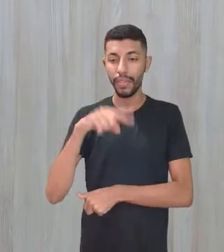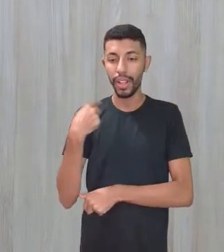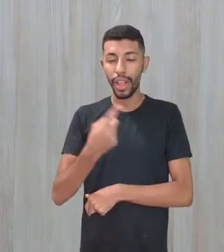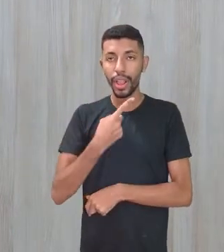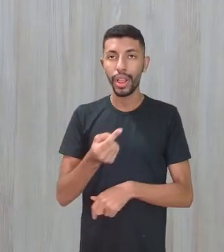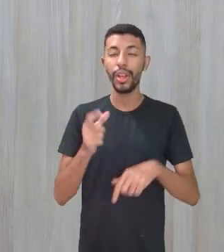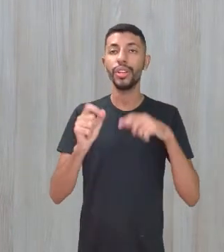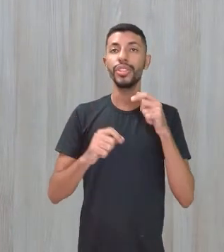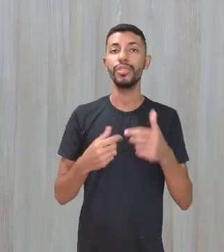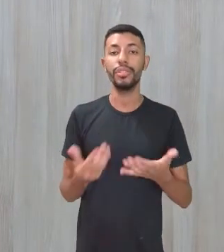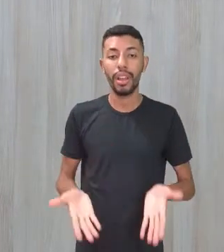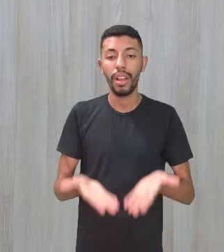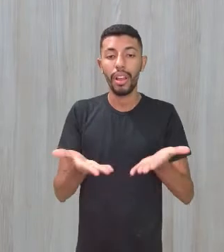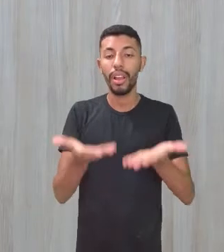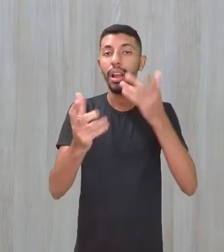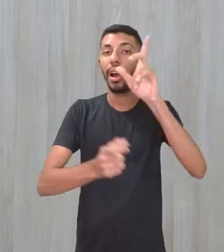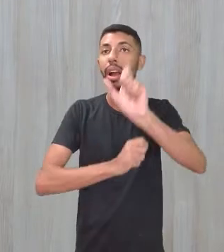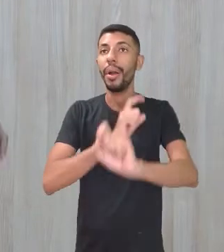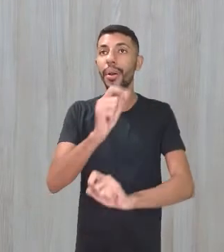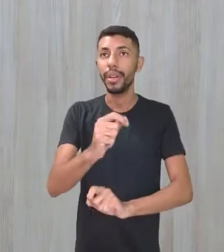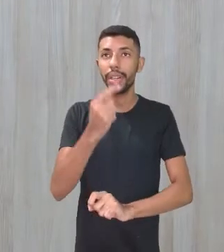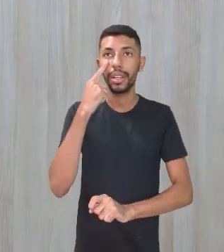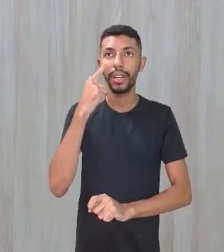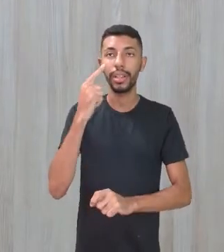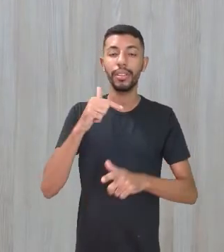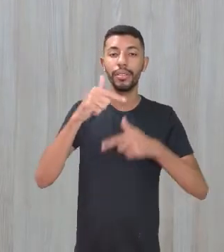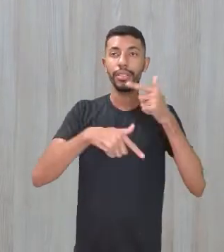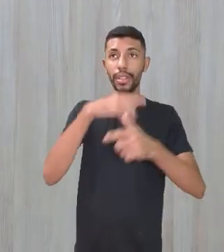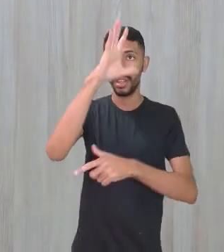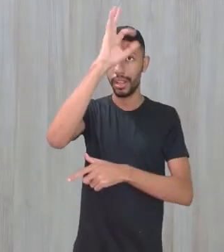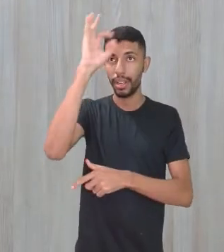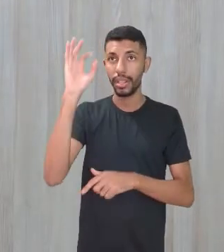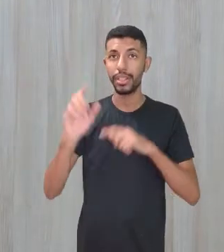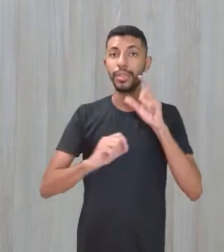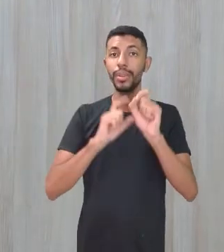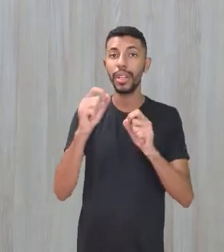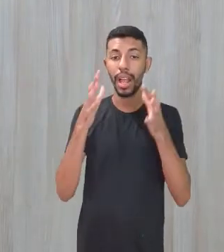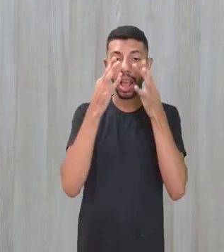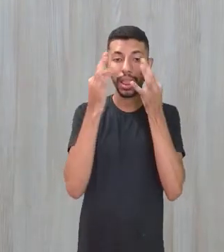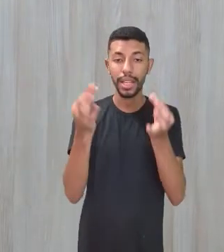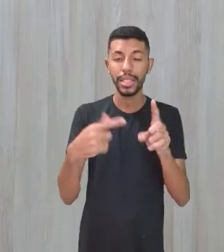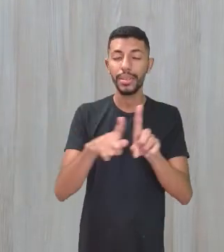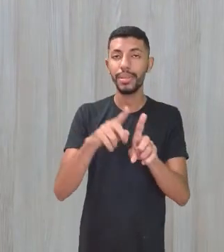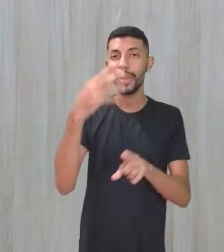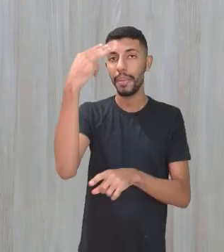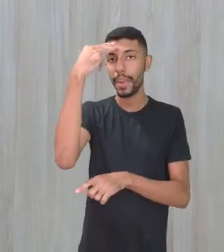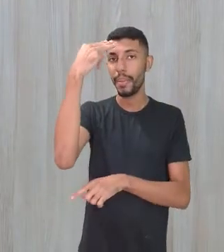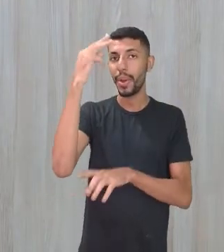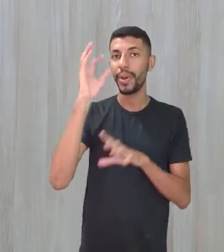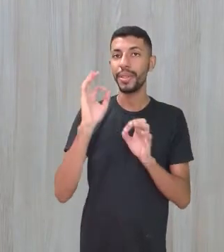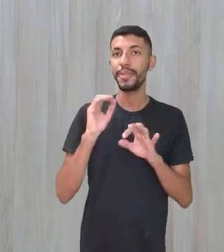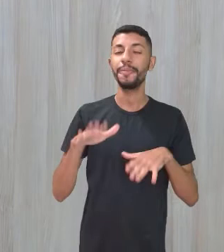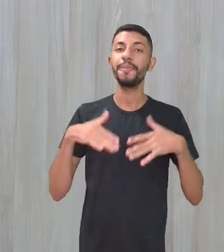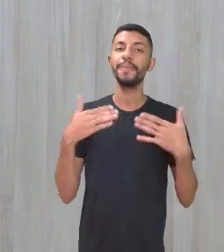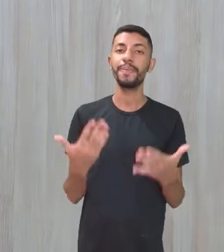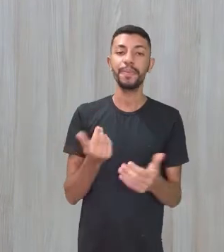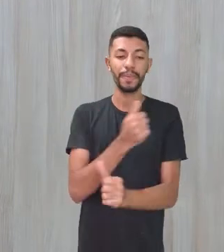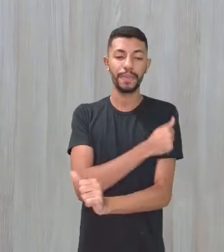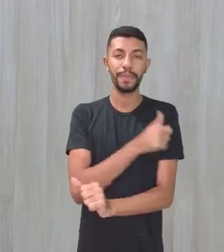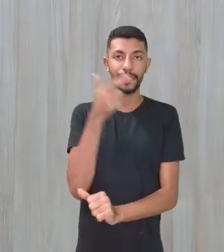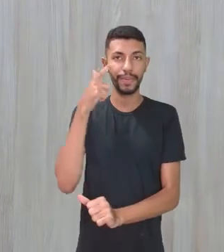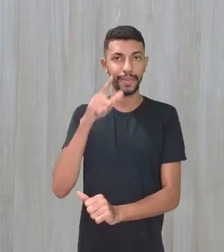nessas funções aqui? Funções cognitivas, atenção e memória. Então, para ele resolver